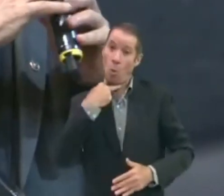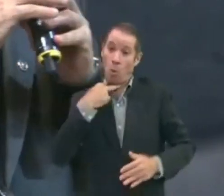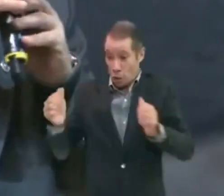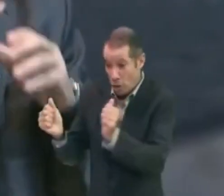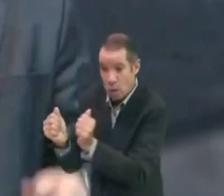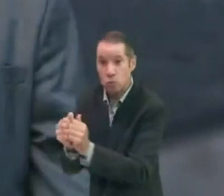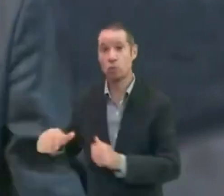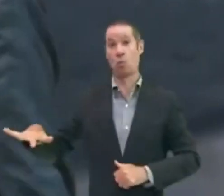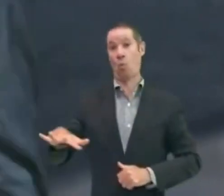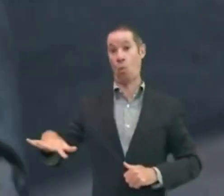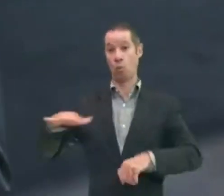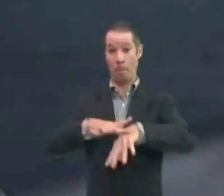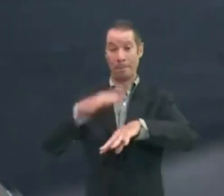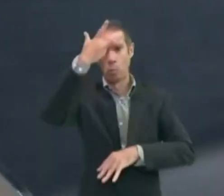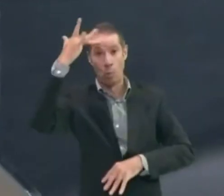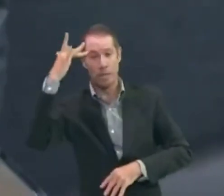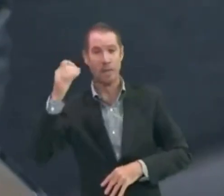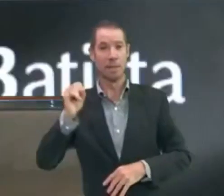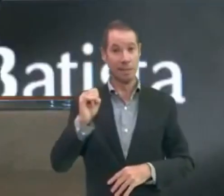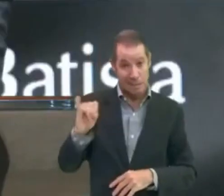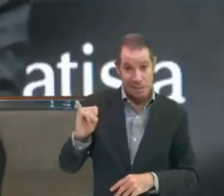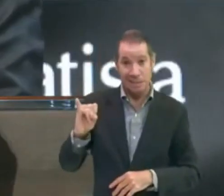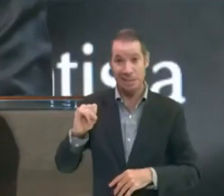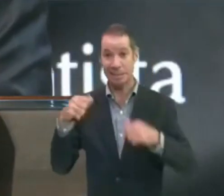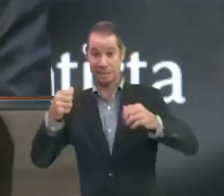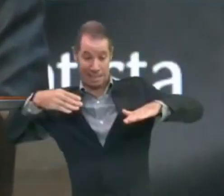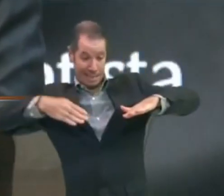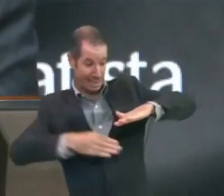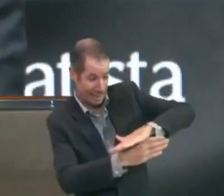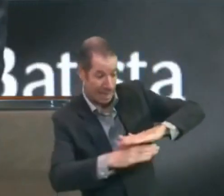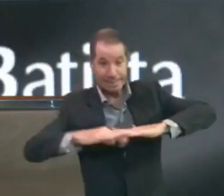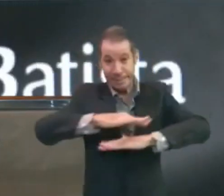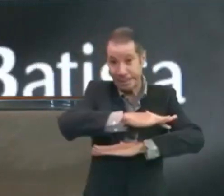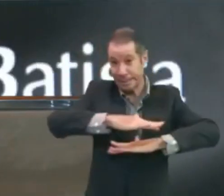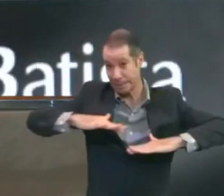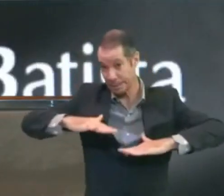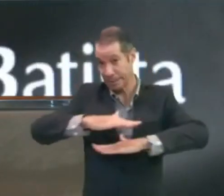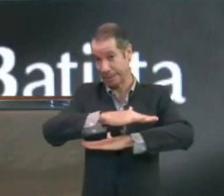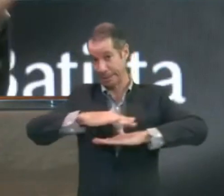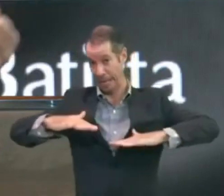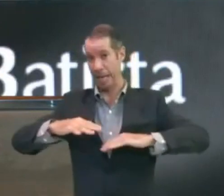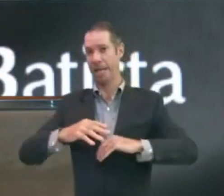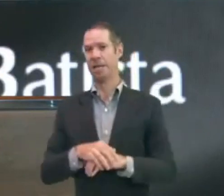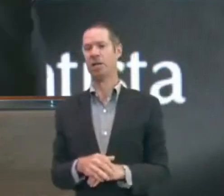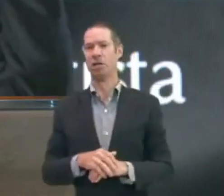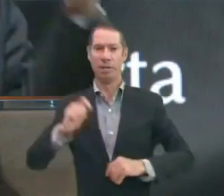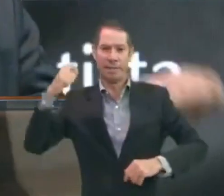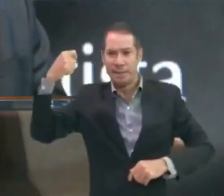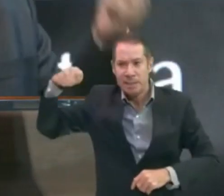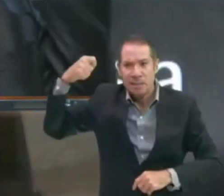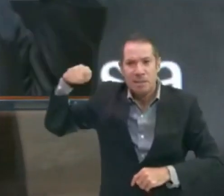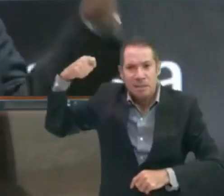com eles. E se por alguma razão eles tivessem que entrar na cidade, eles entravam com um sino, e eles